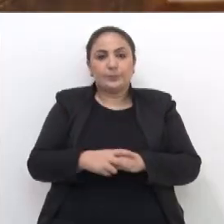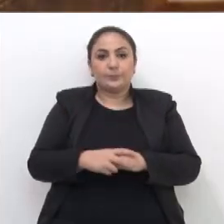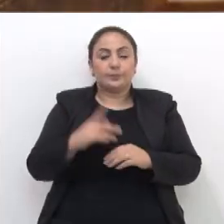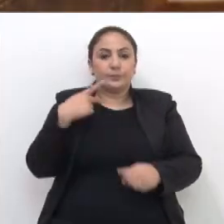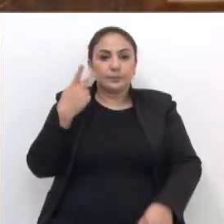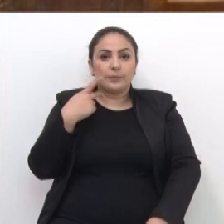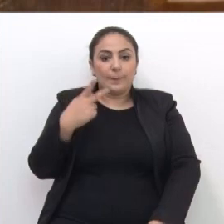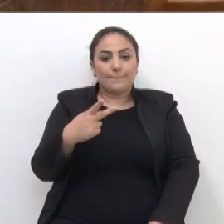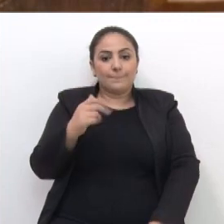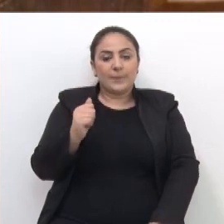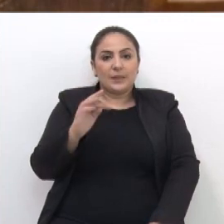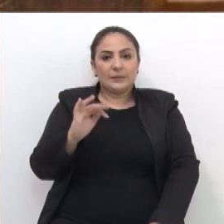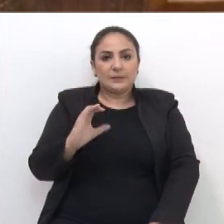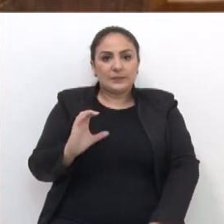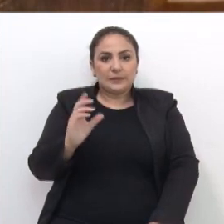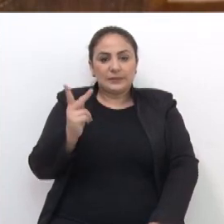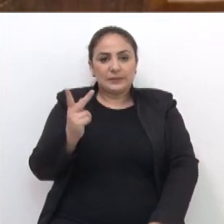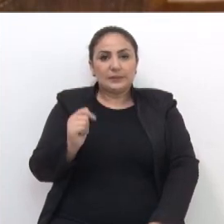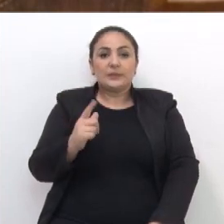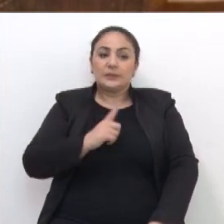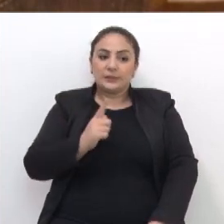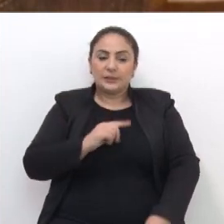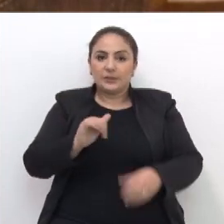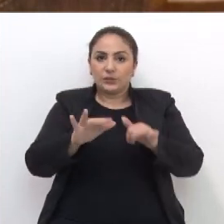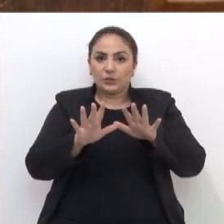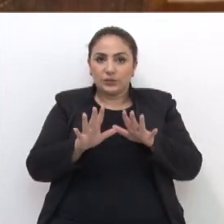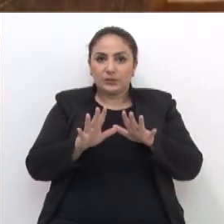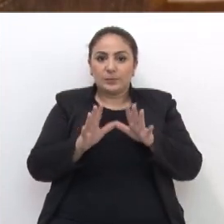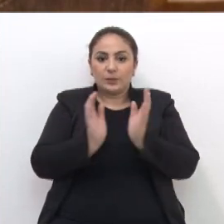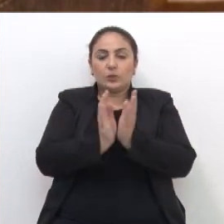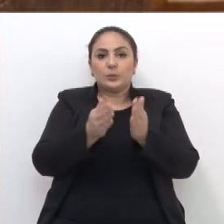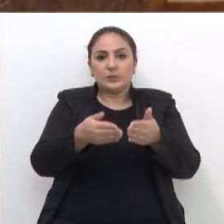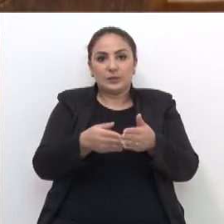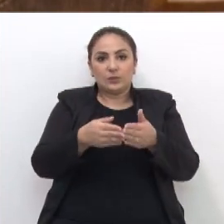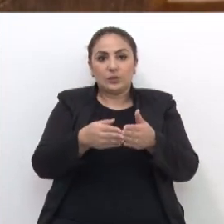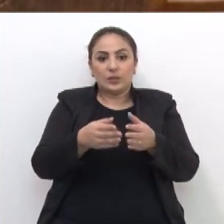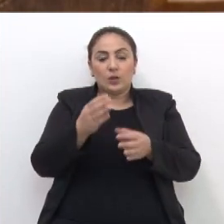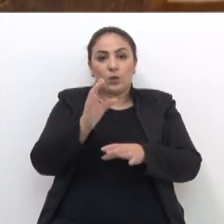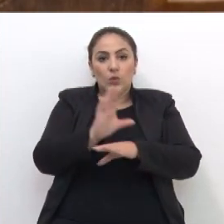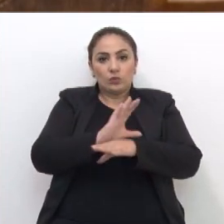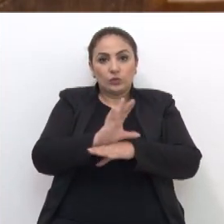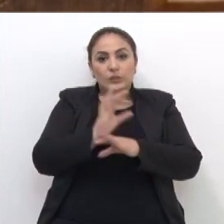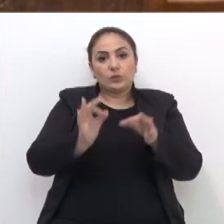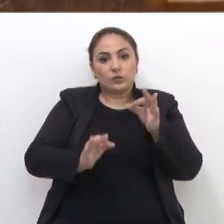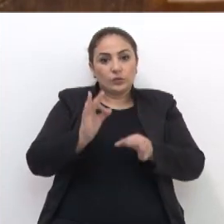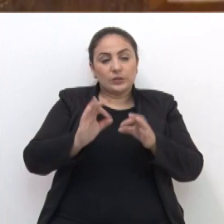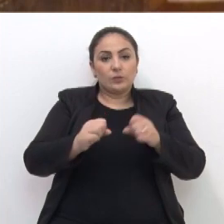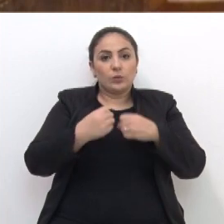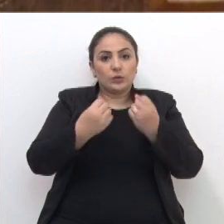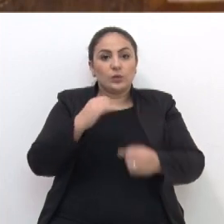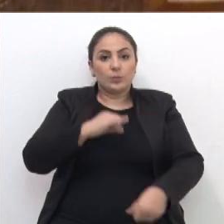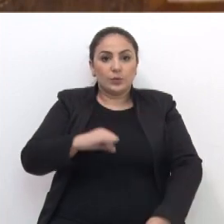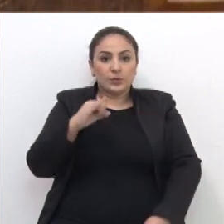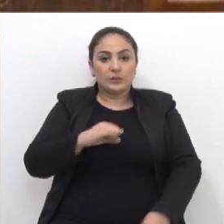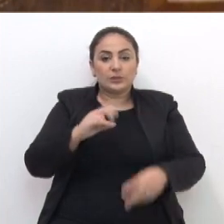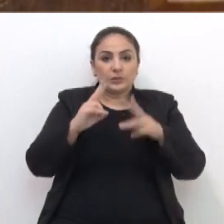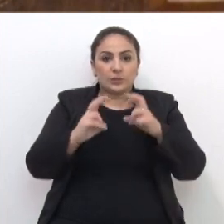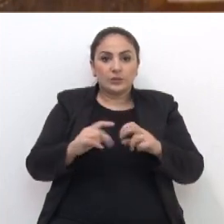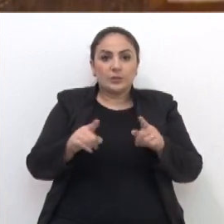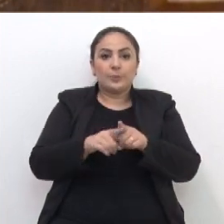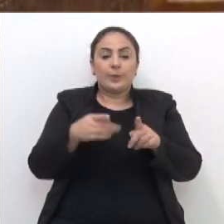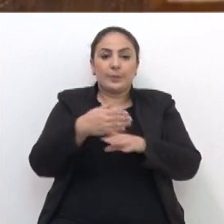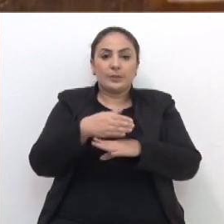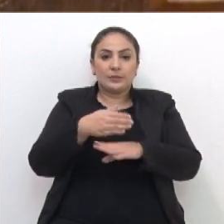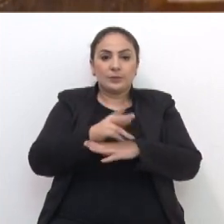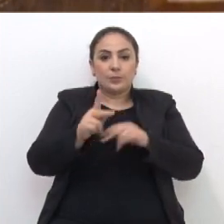próximos dias, a reunião da CCJ, a qual nós vamos, então, dar o parecer favorável pela tramitação e aí discutir nas outras 4 comissões.